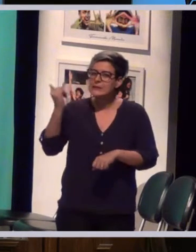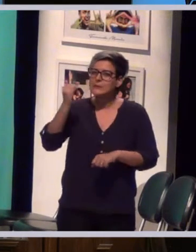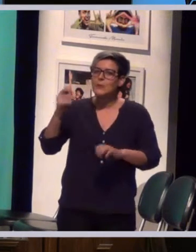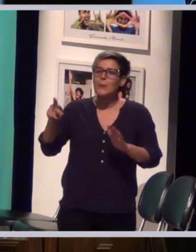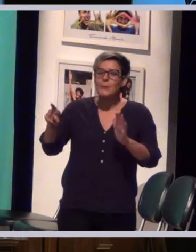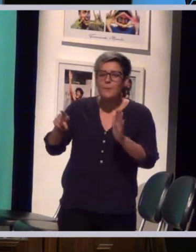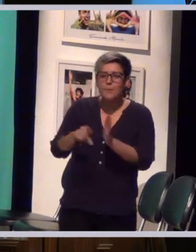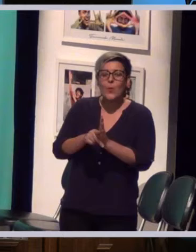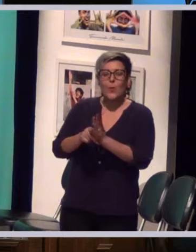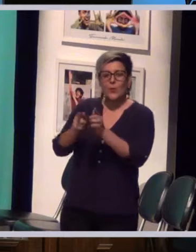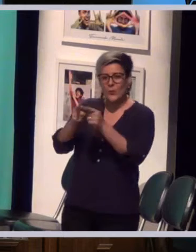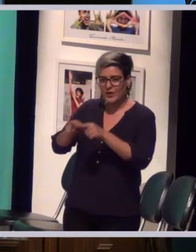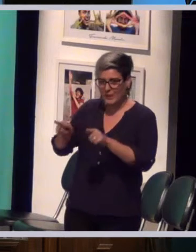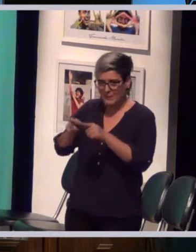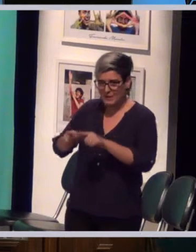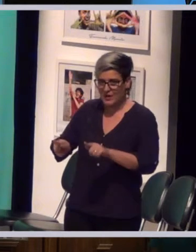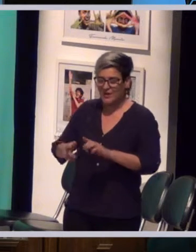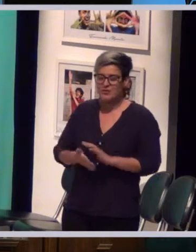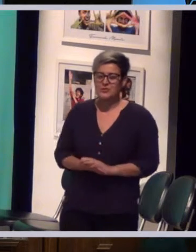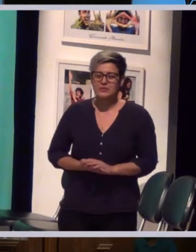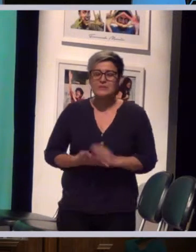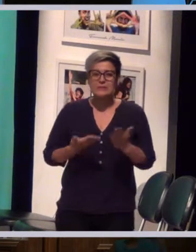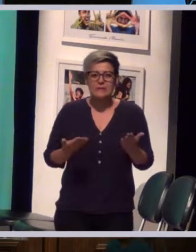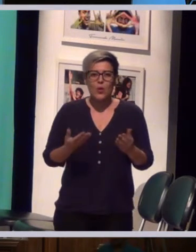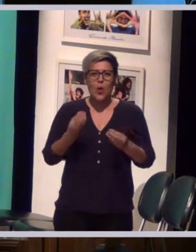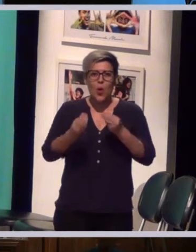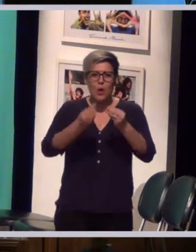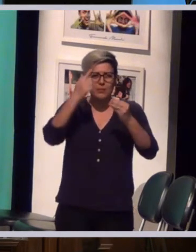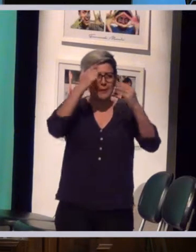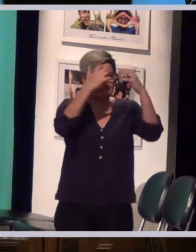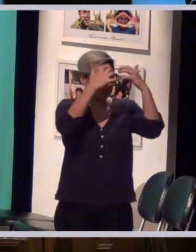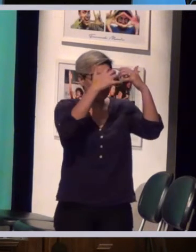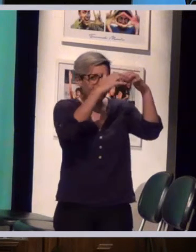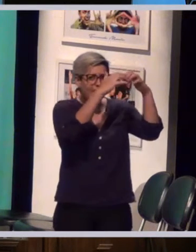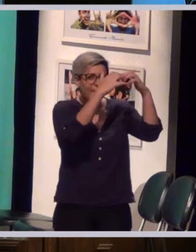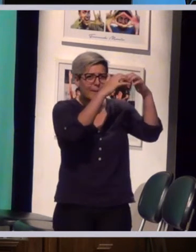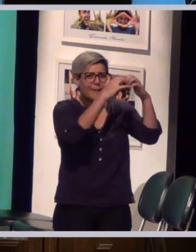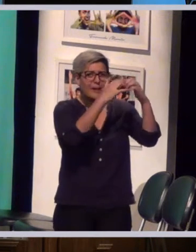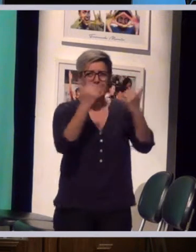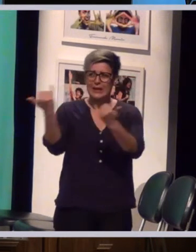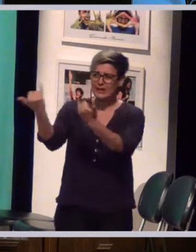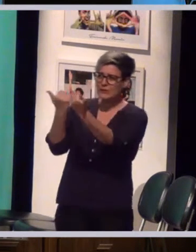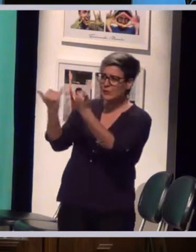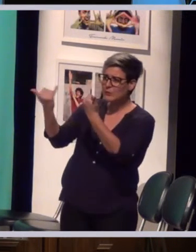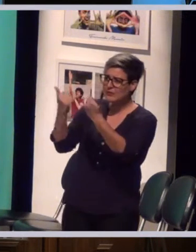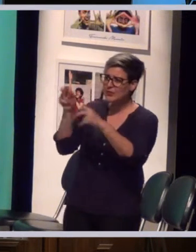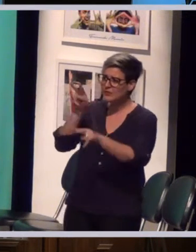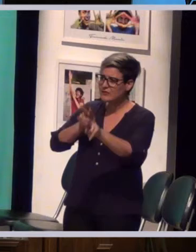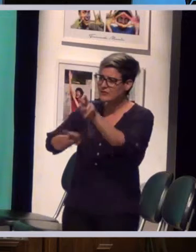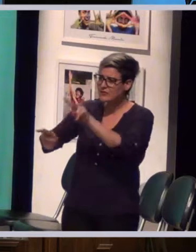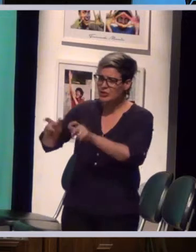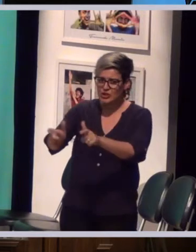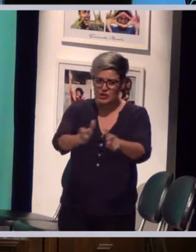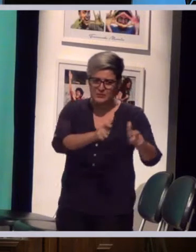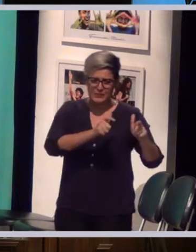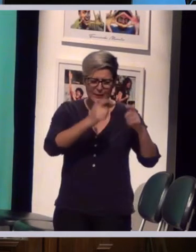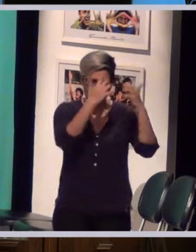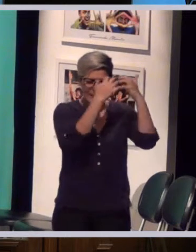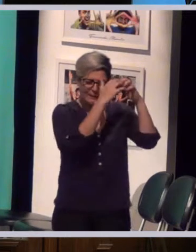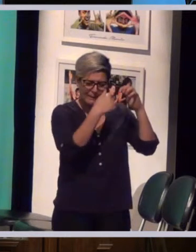gramaticais, inclusive. E o fato de processar muitas informações visoespaciais na sua